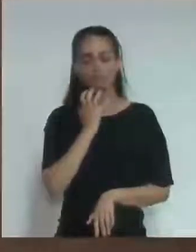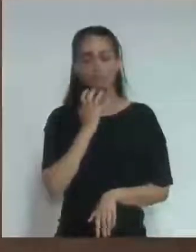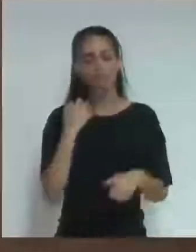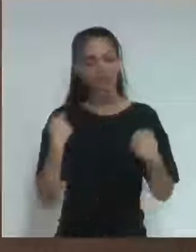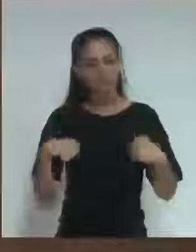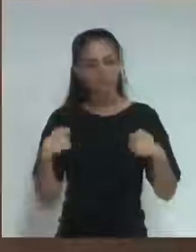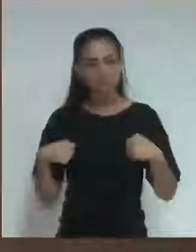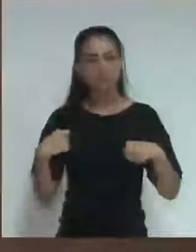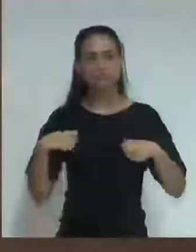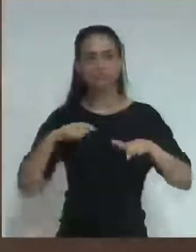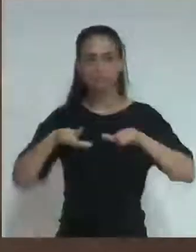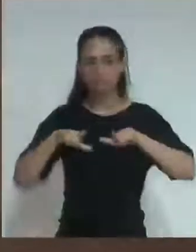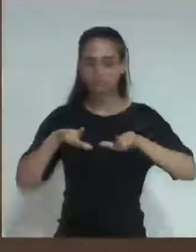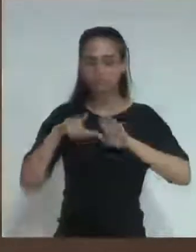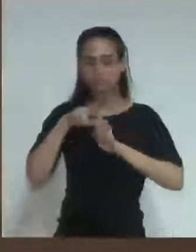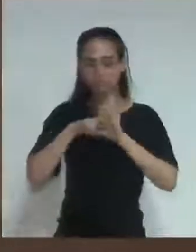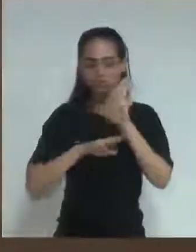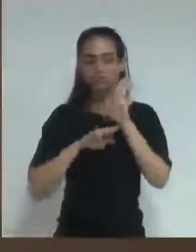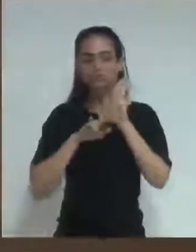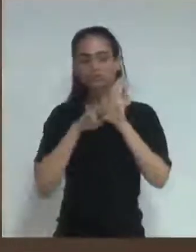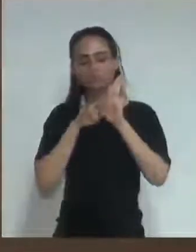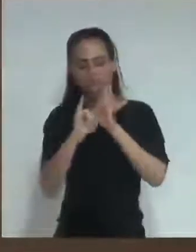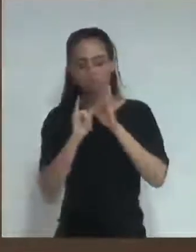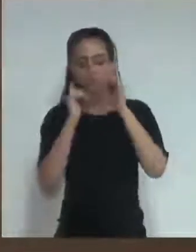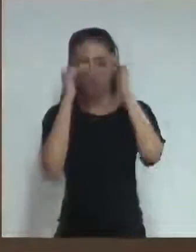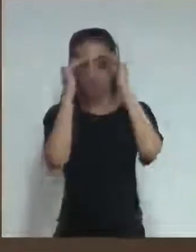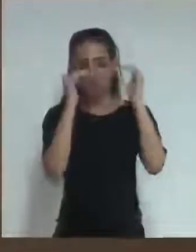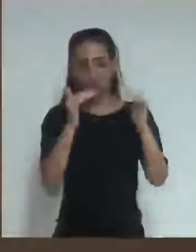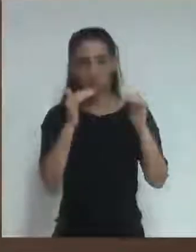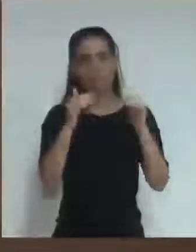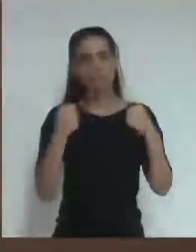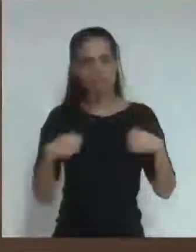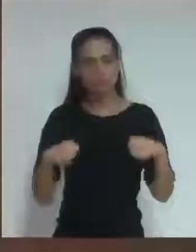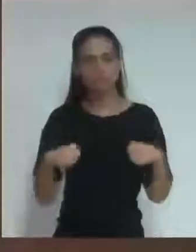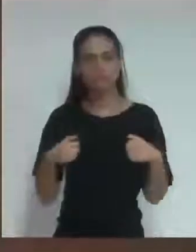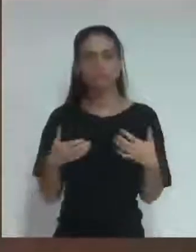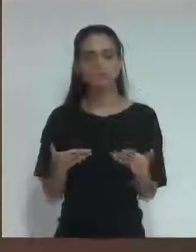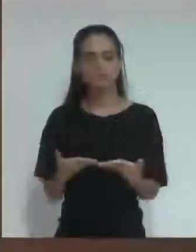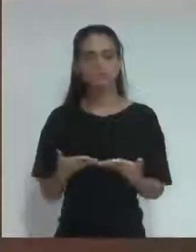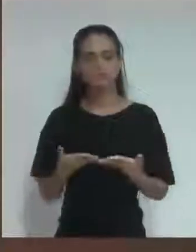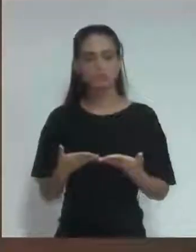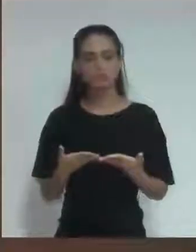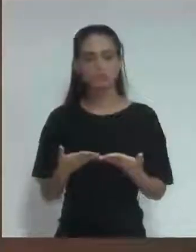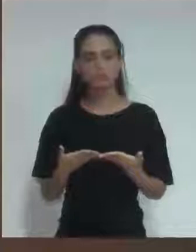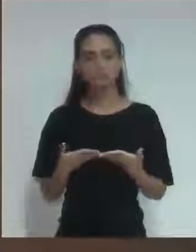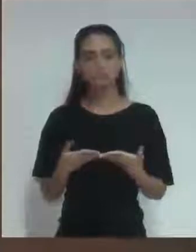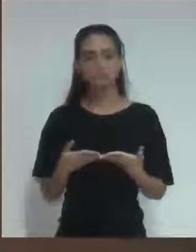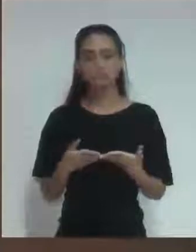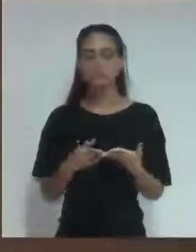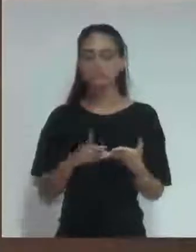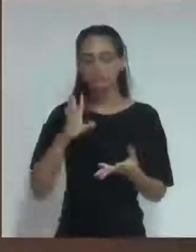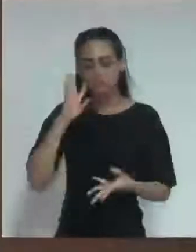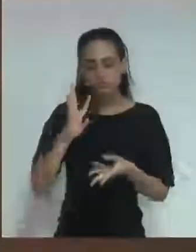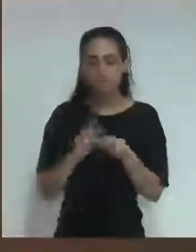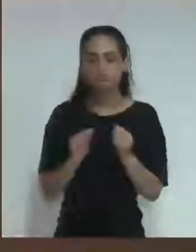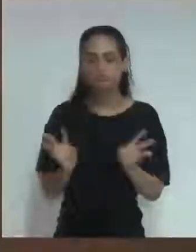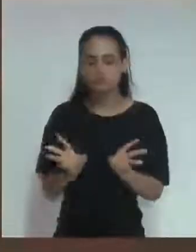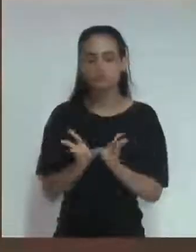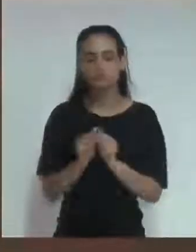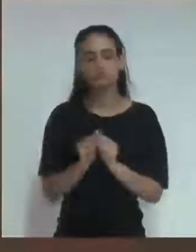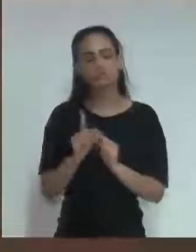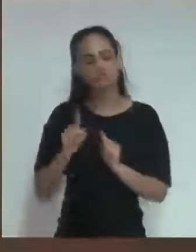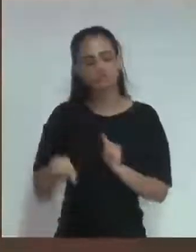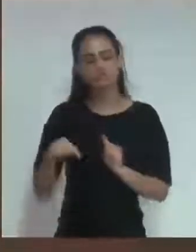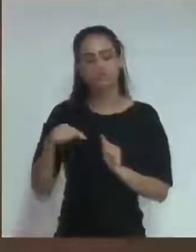trabalho seguindo o regimento, enfim. E claro que a análise final sempre de acordo com a consciência, com as suas convicções